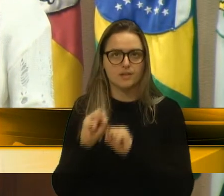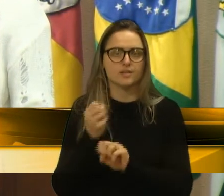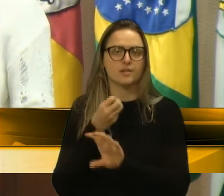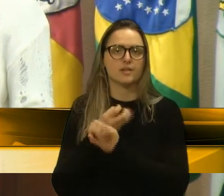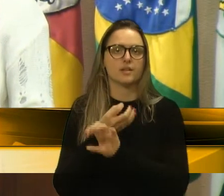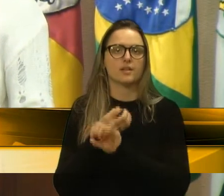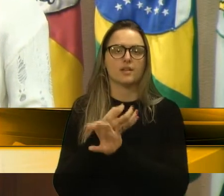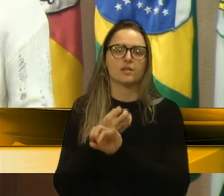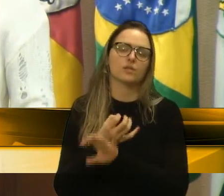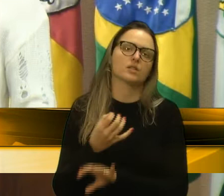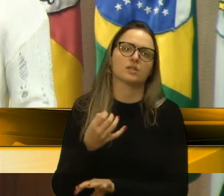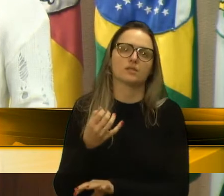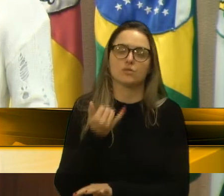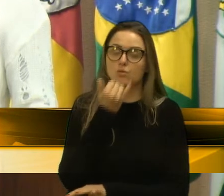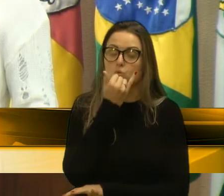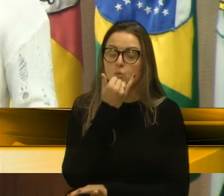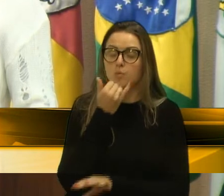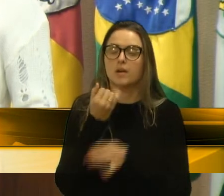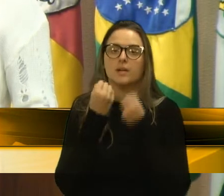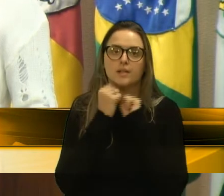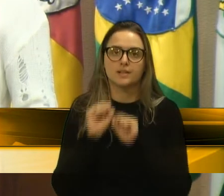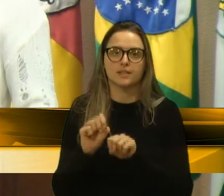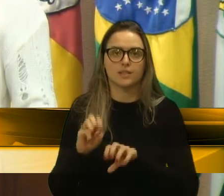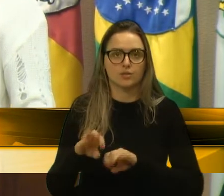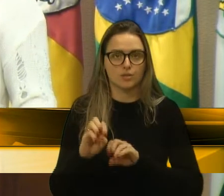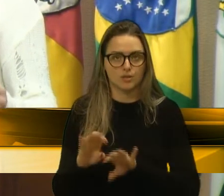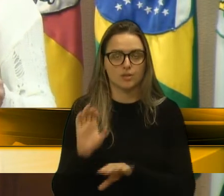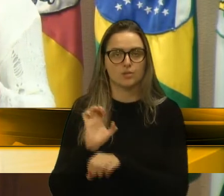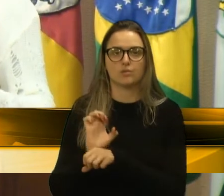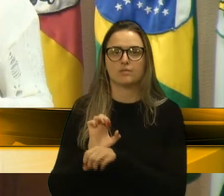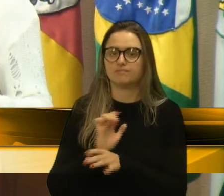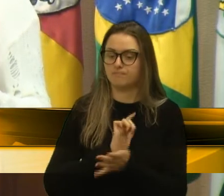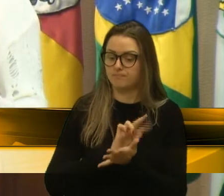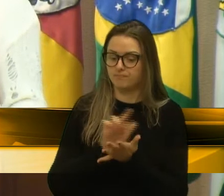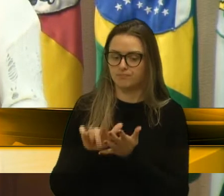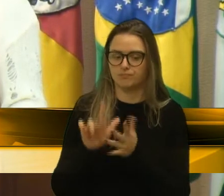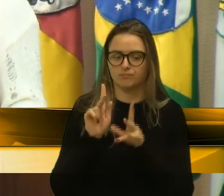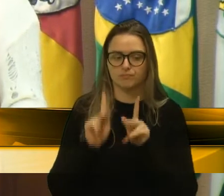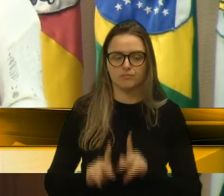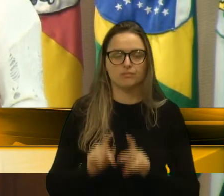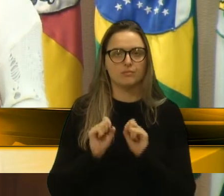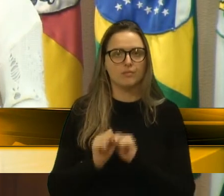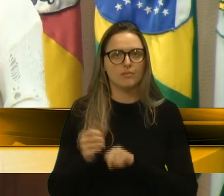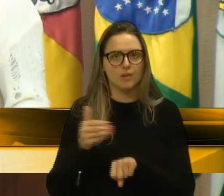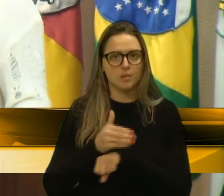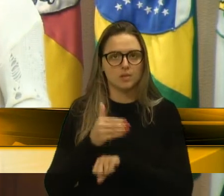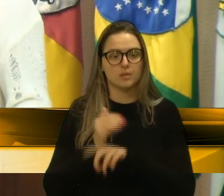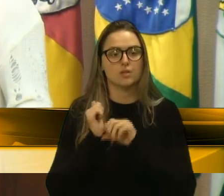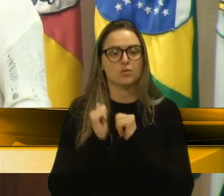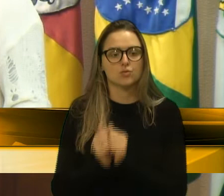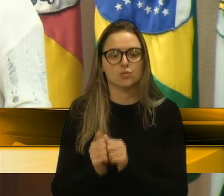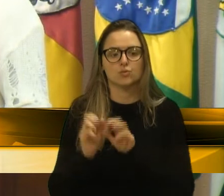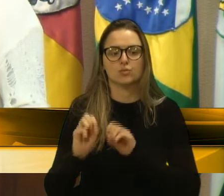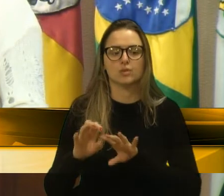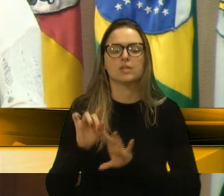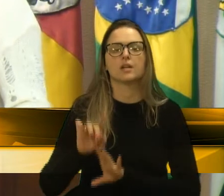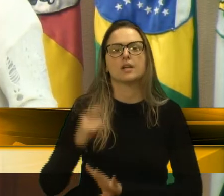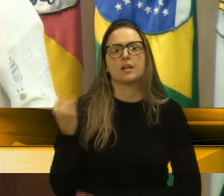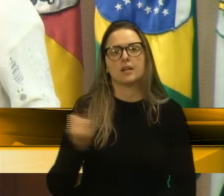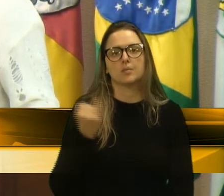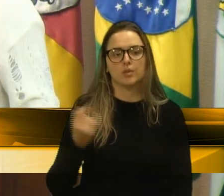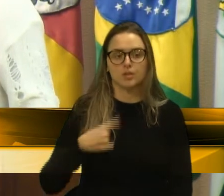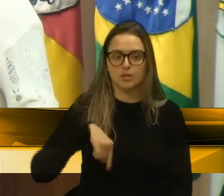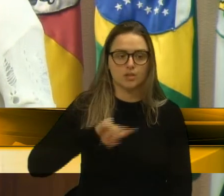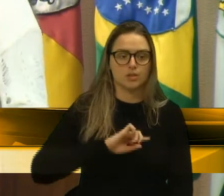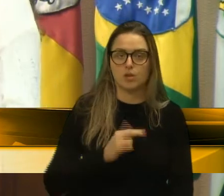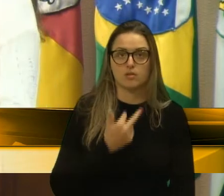do Estado, porque são inúmeras as pessoas, né? E esse trabalho em educação que se presta, ele é fundamental. A gente não